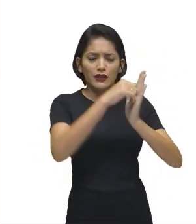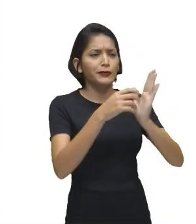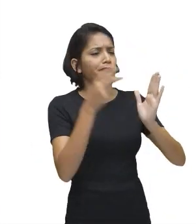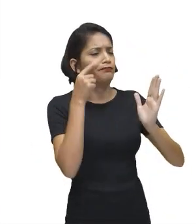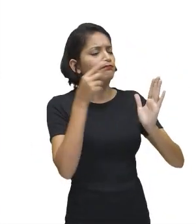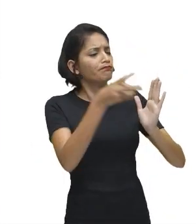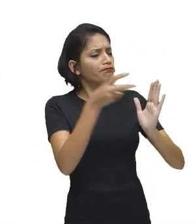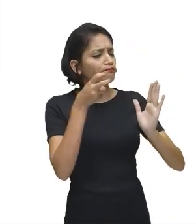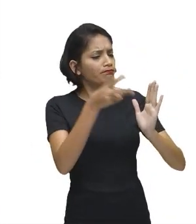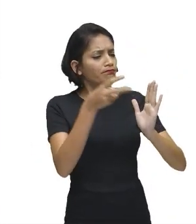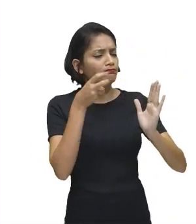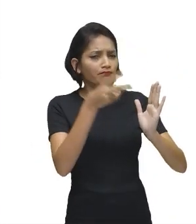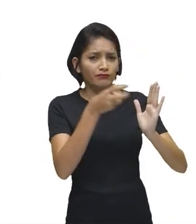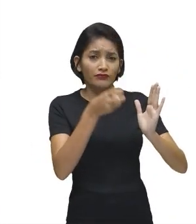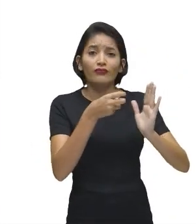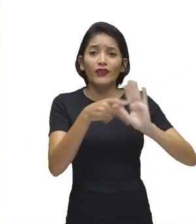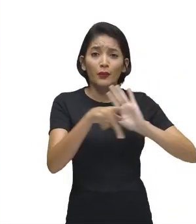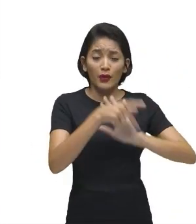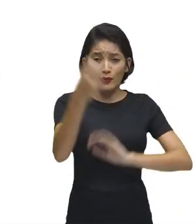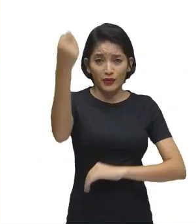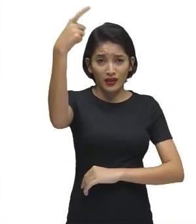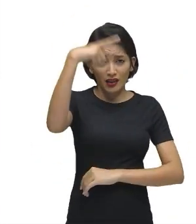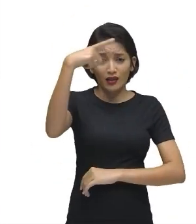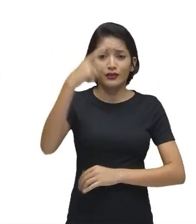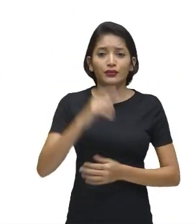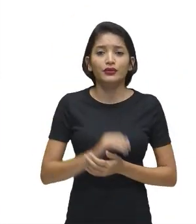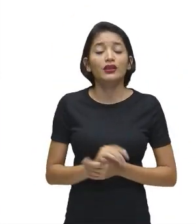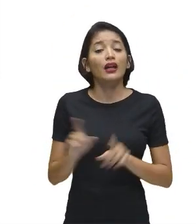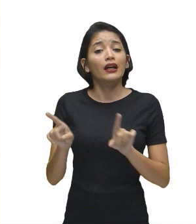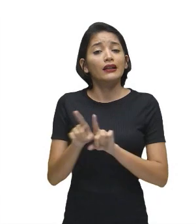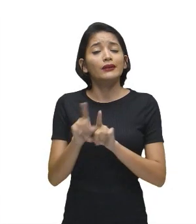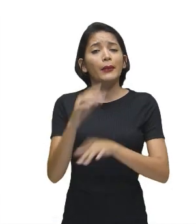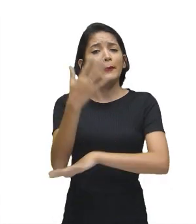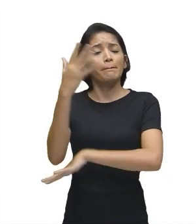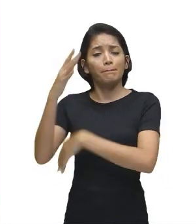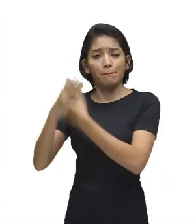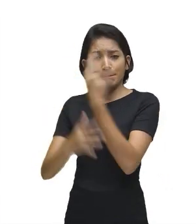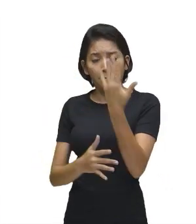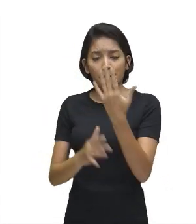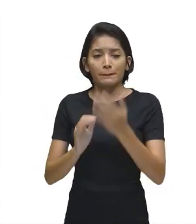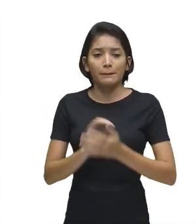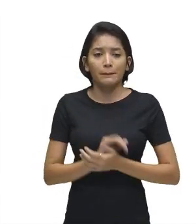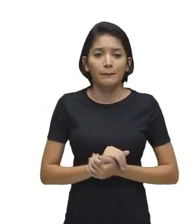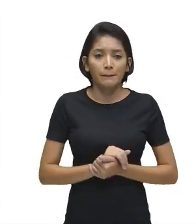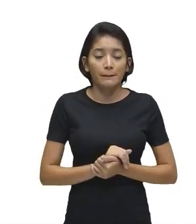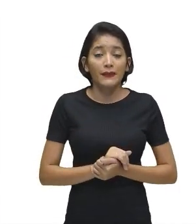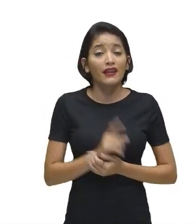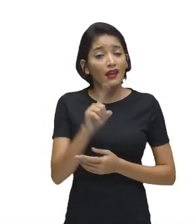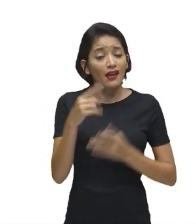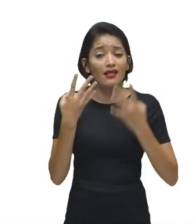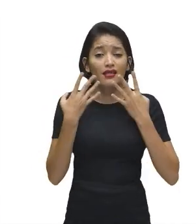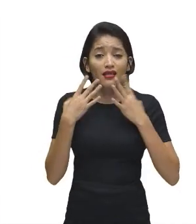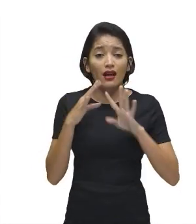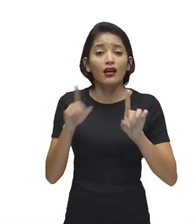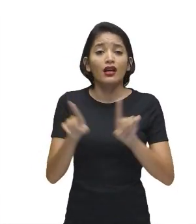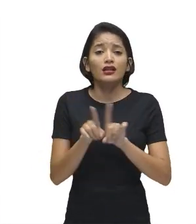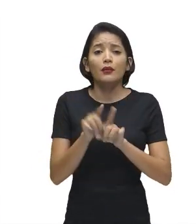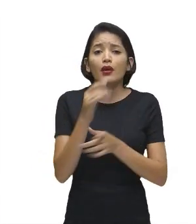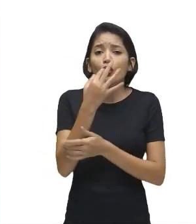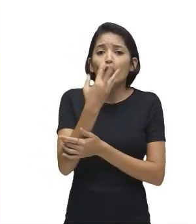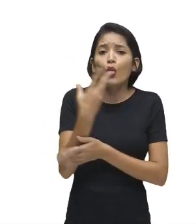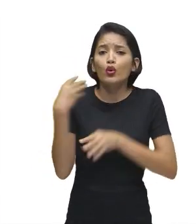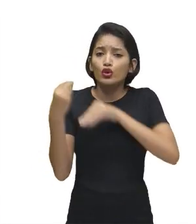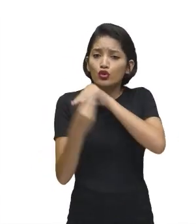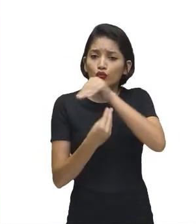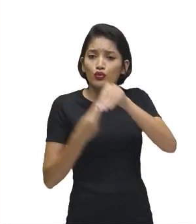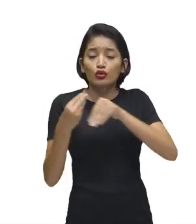observação, é um estudo da luz, né? Especialmente das paisagens, valorização da luz natural, uso de cores decompostas